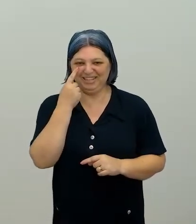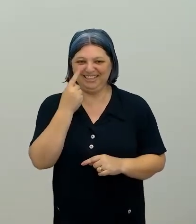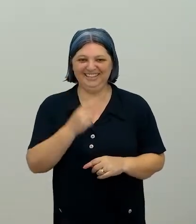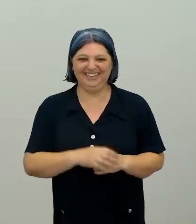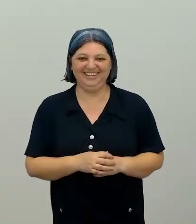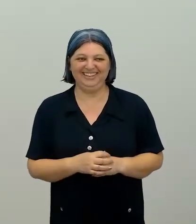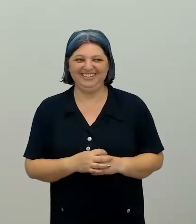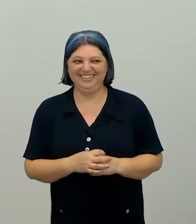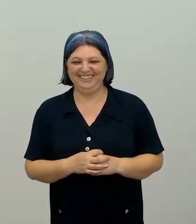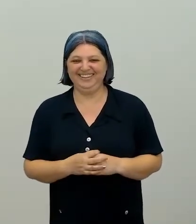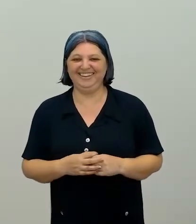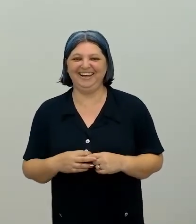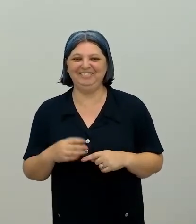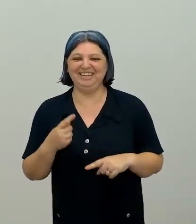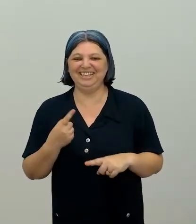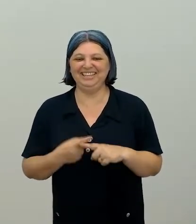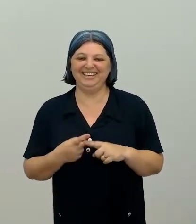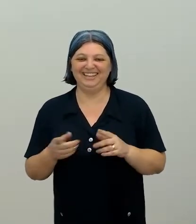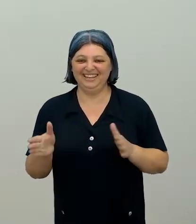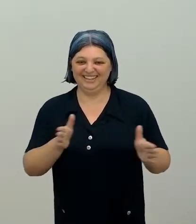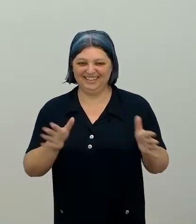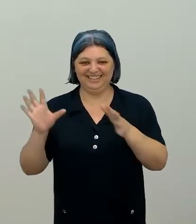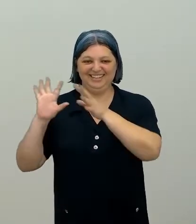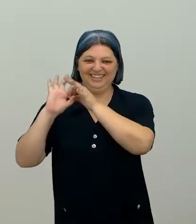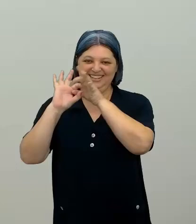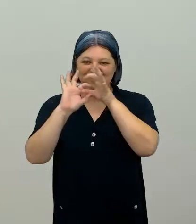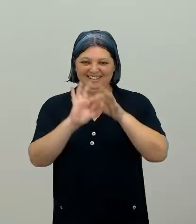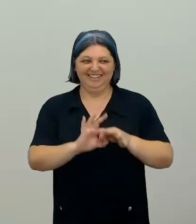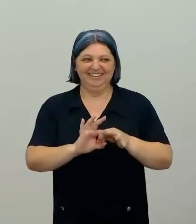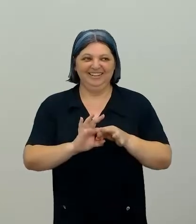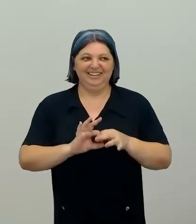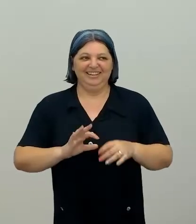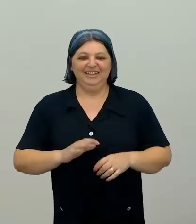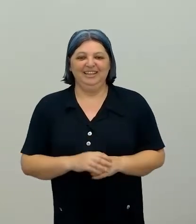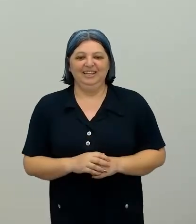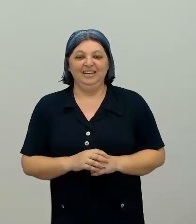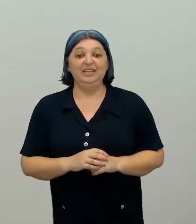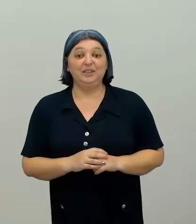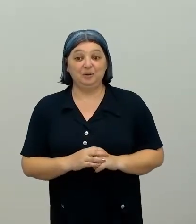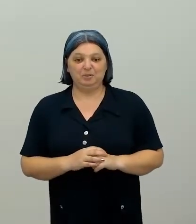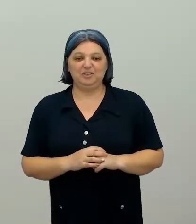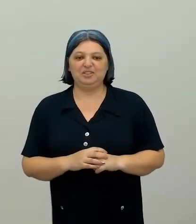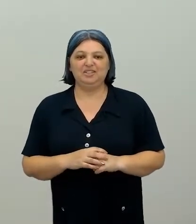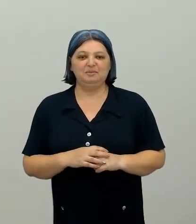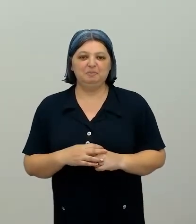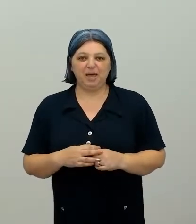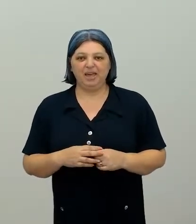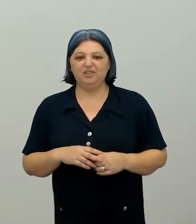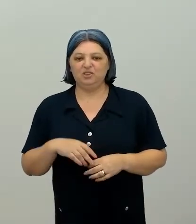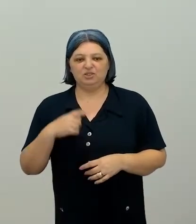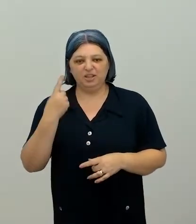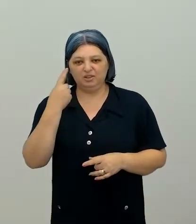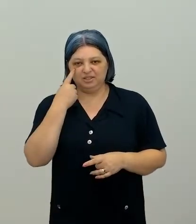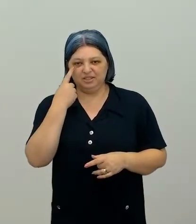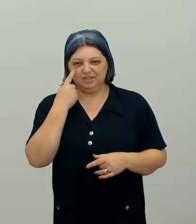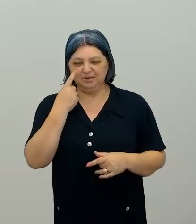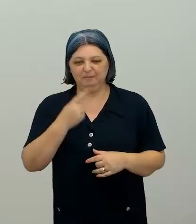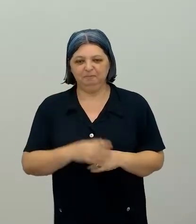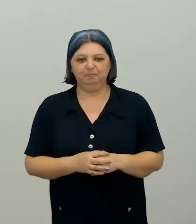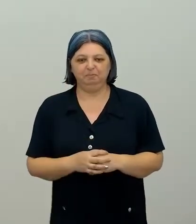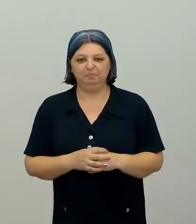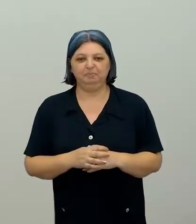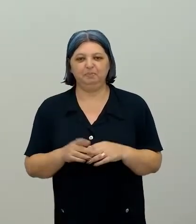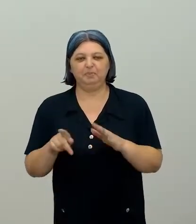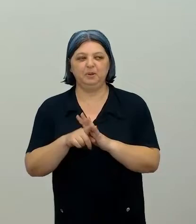produção. Então foi nesse contexto aí, numa sociedade do início do século XX, nos